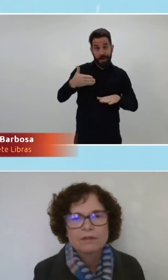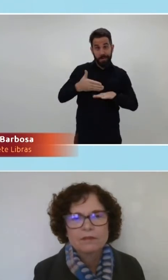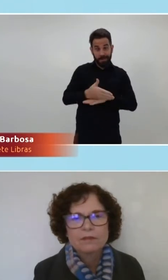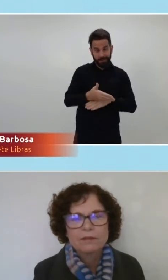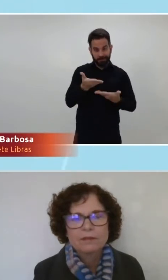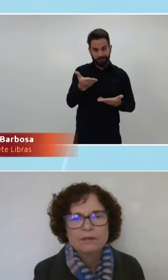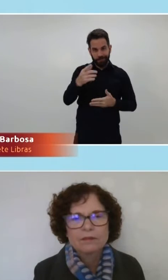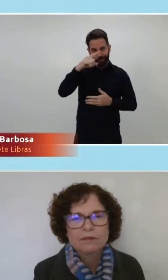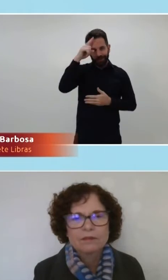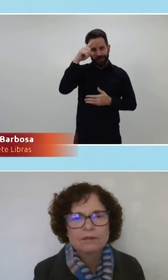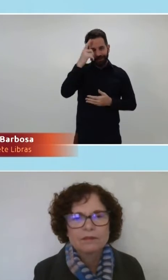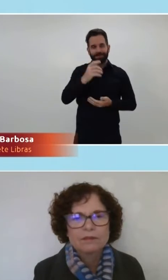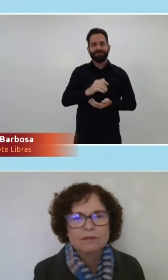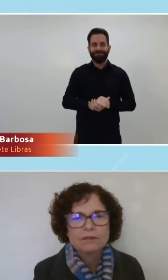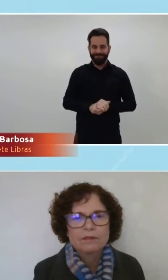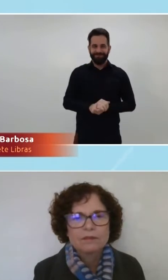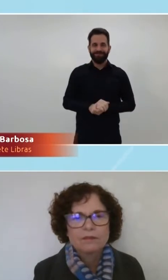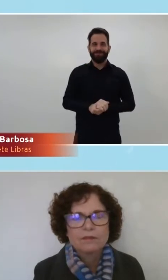Diego.